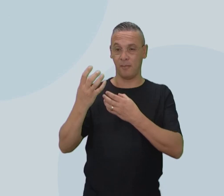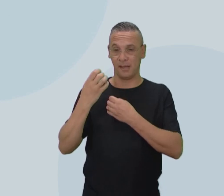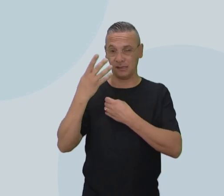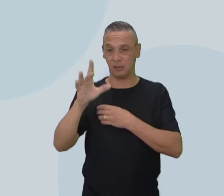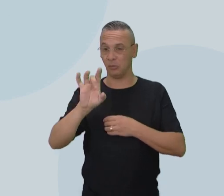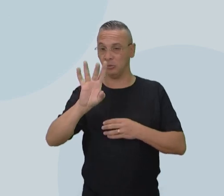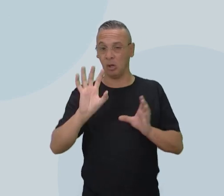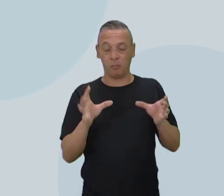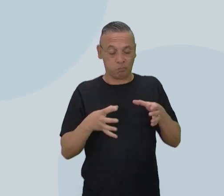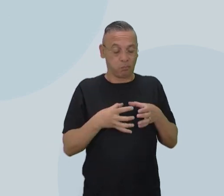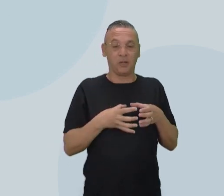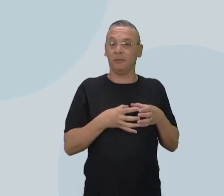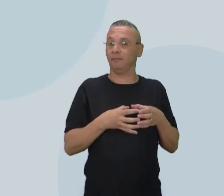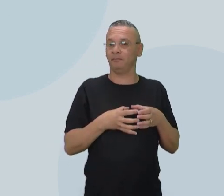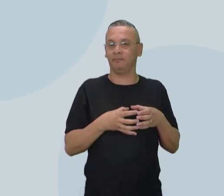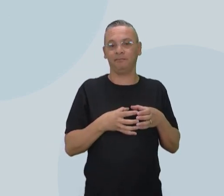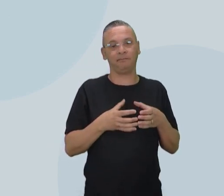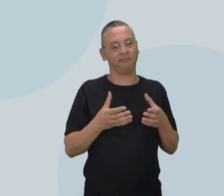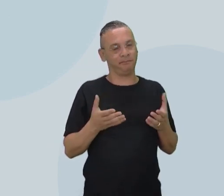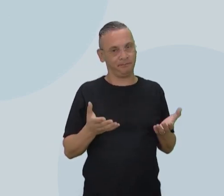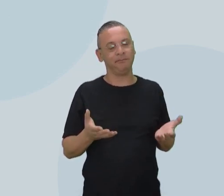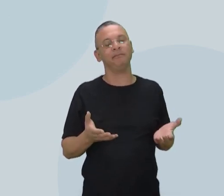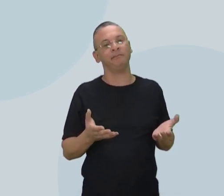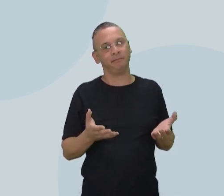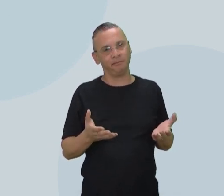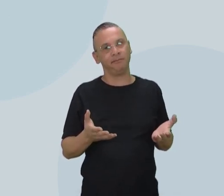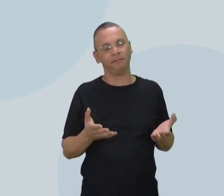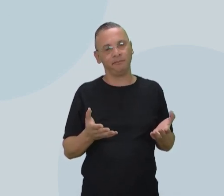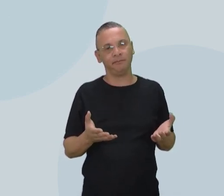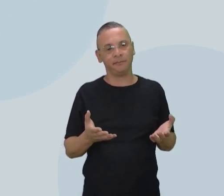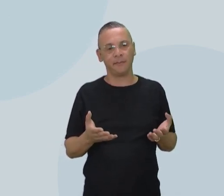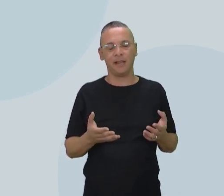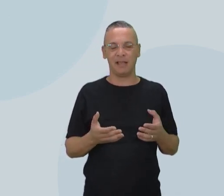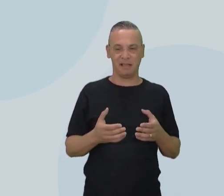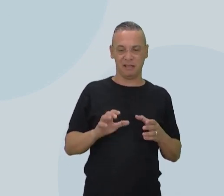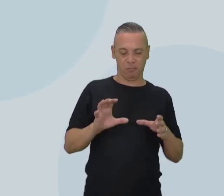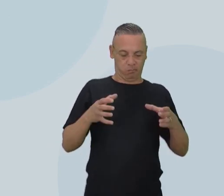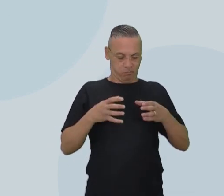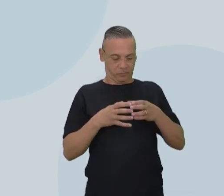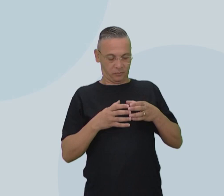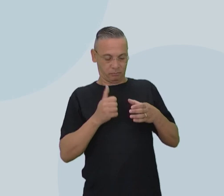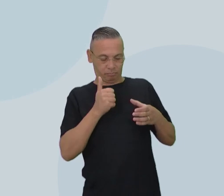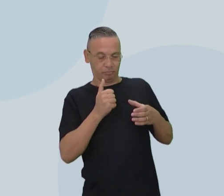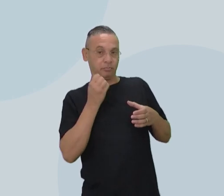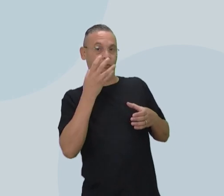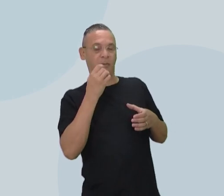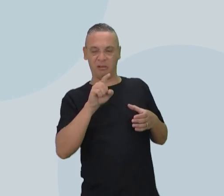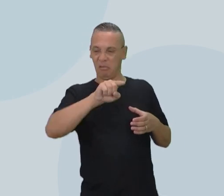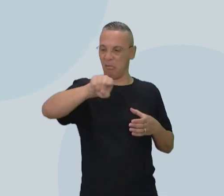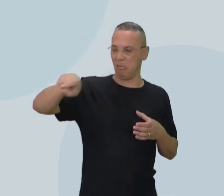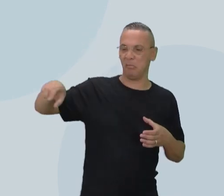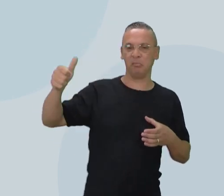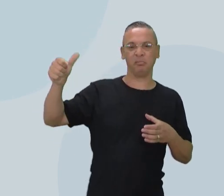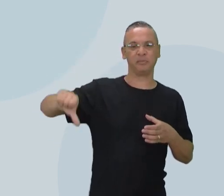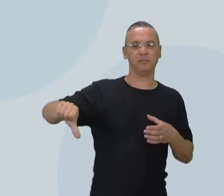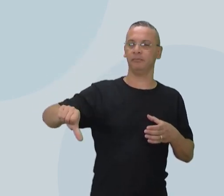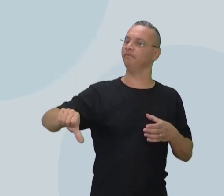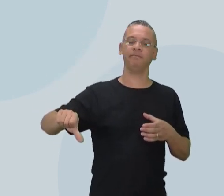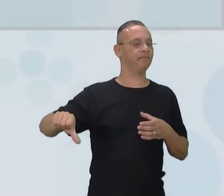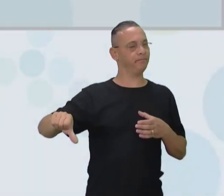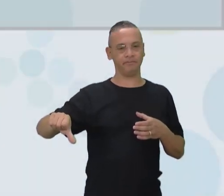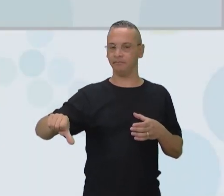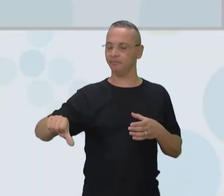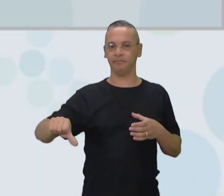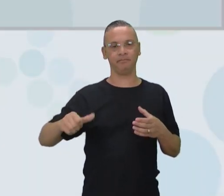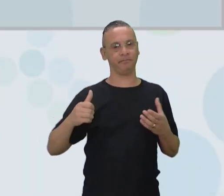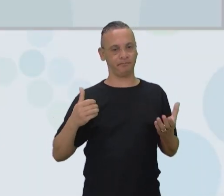monopolização da informação. Monopolização da informação em detrimento do interesse público. Monopolização da informação,